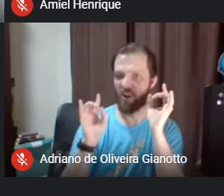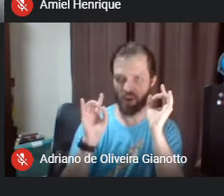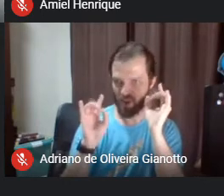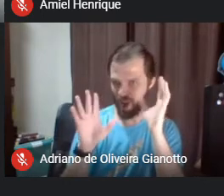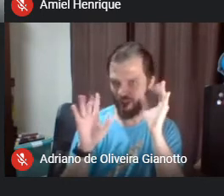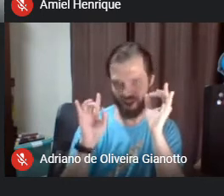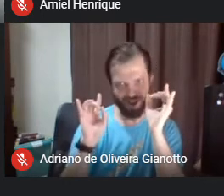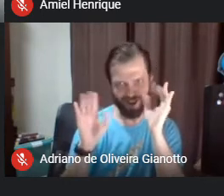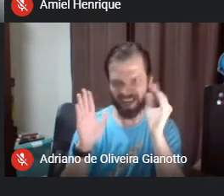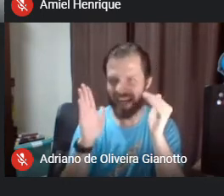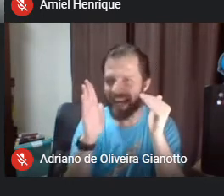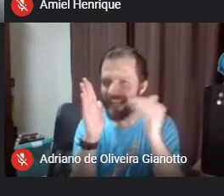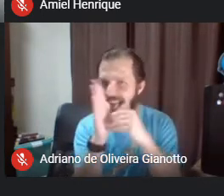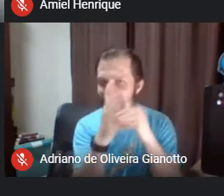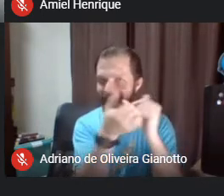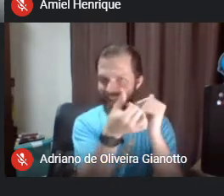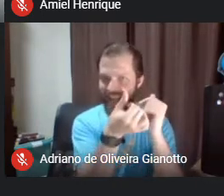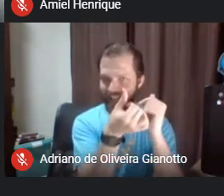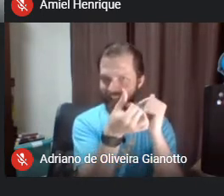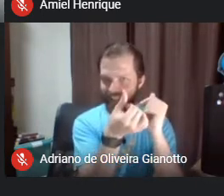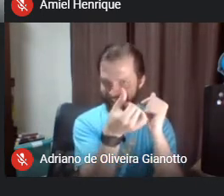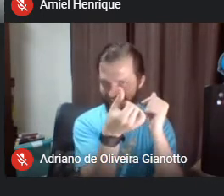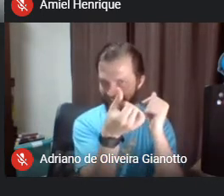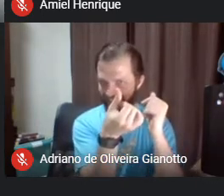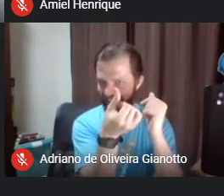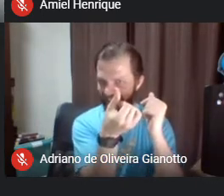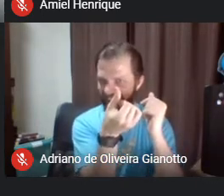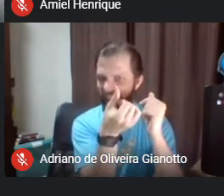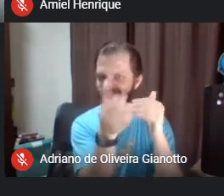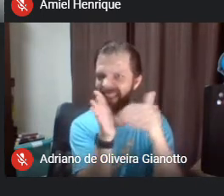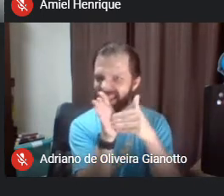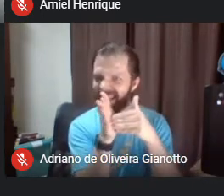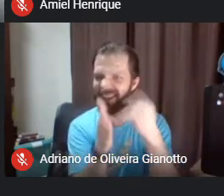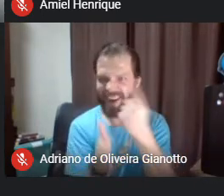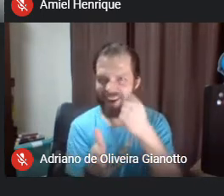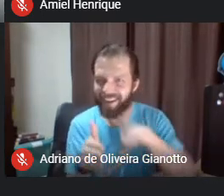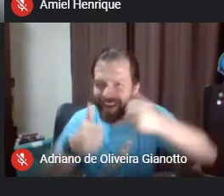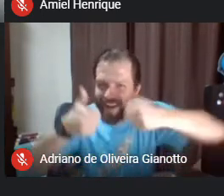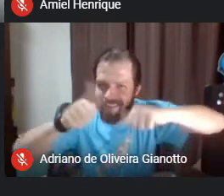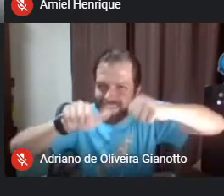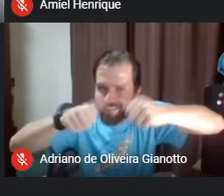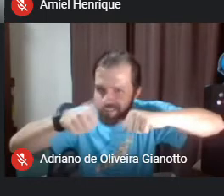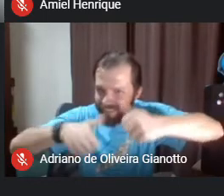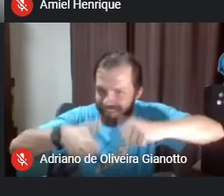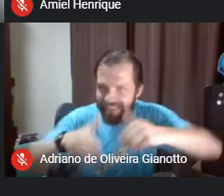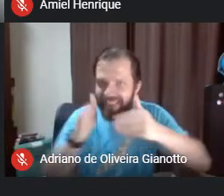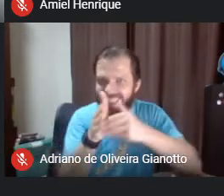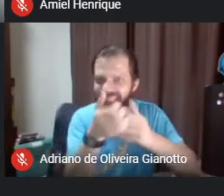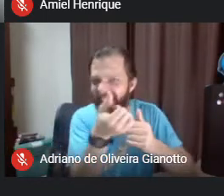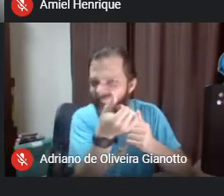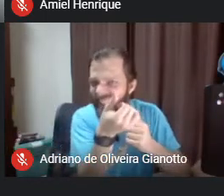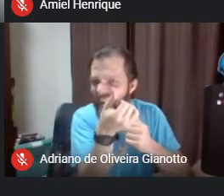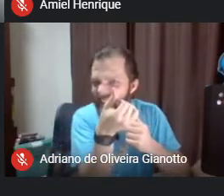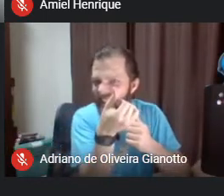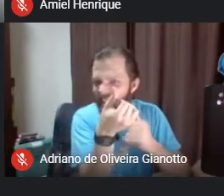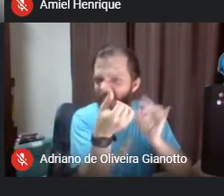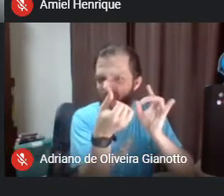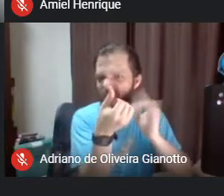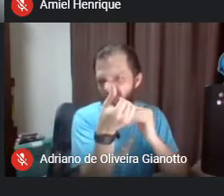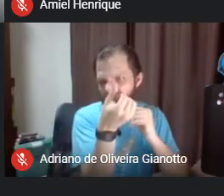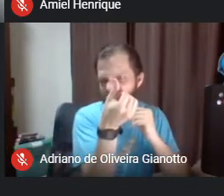3. Só isso, gente. 6, no máximo 6. No máximo 6?